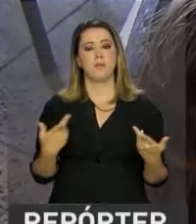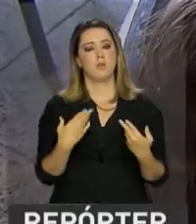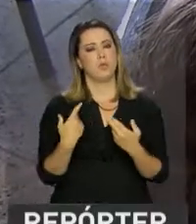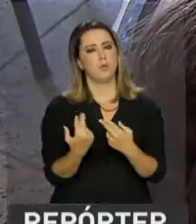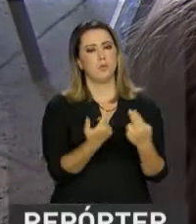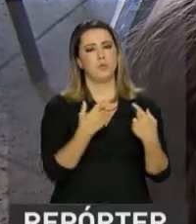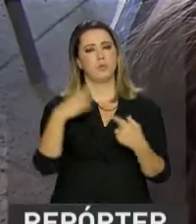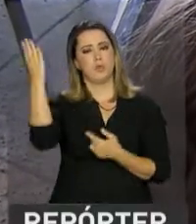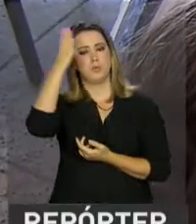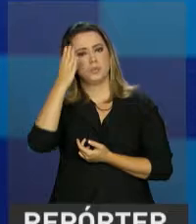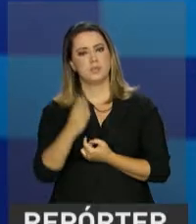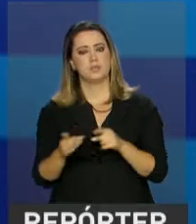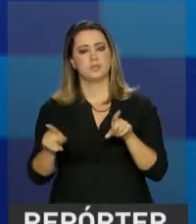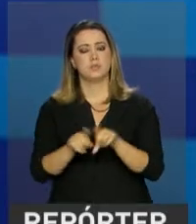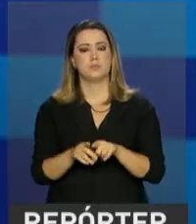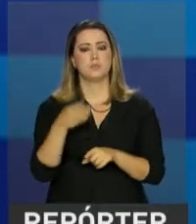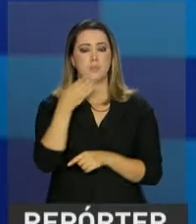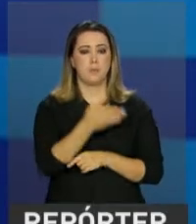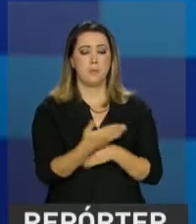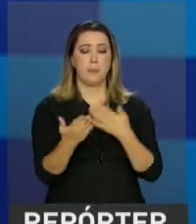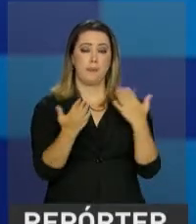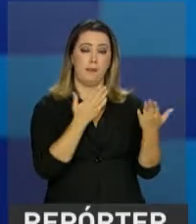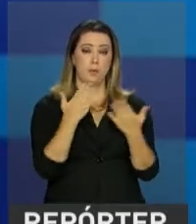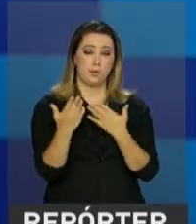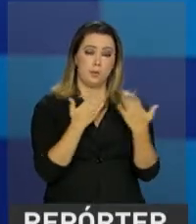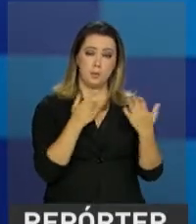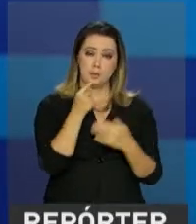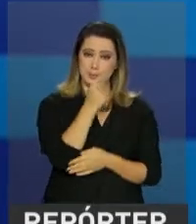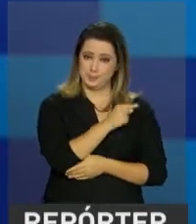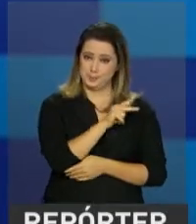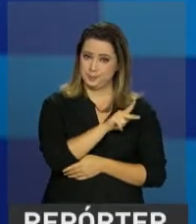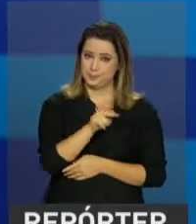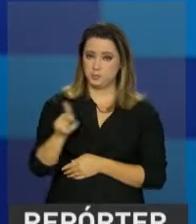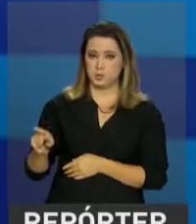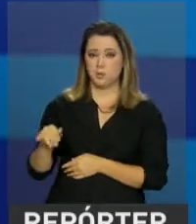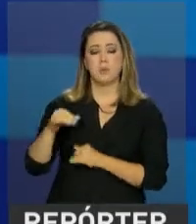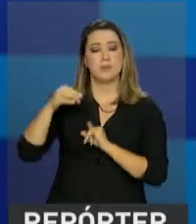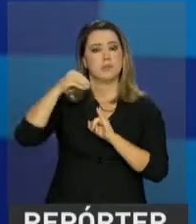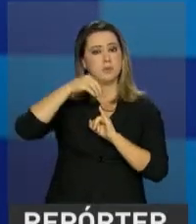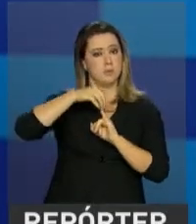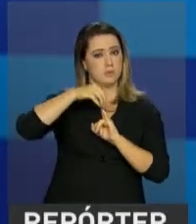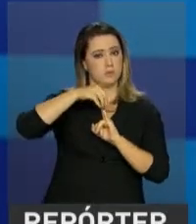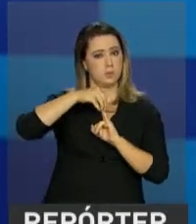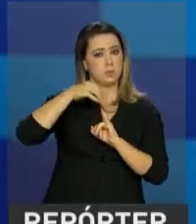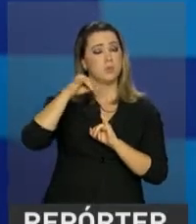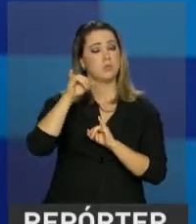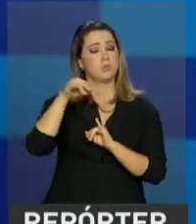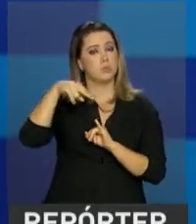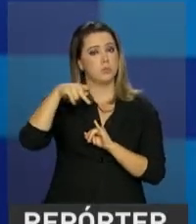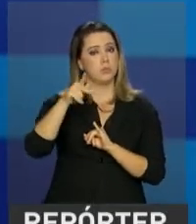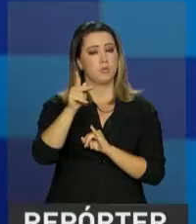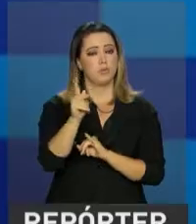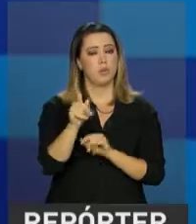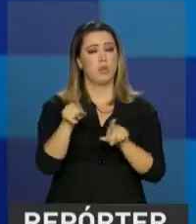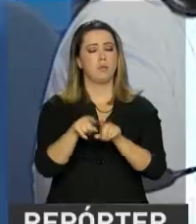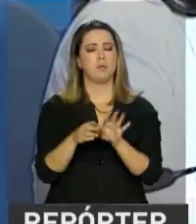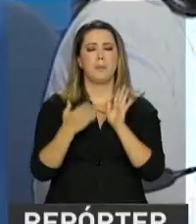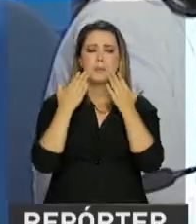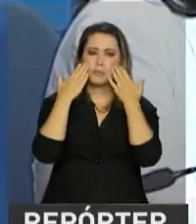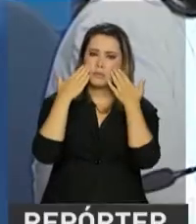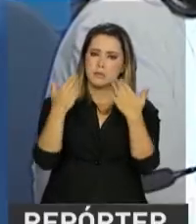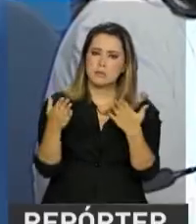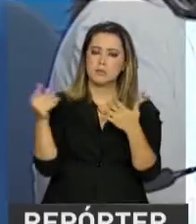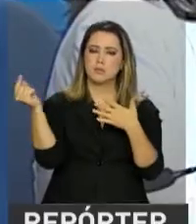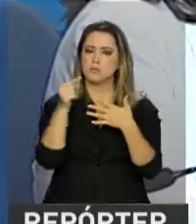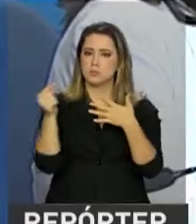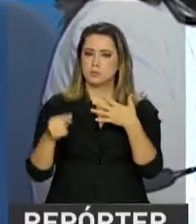tamanho do brasil a comparação foi feita pela presidente do inep maria inês fini durante a apresentação dos principais